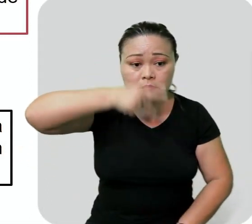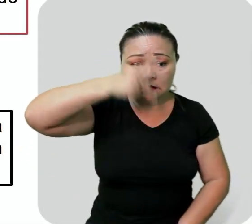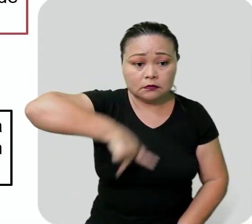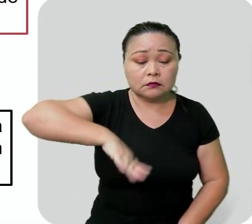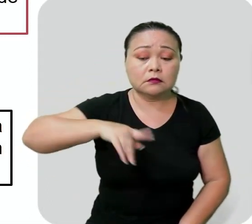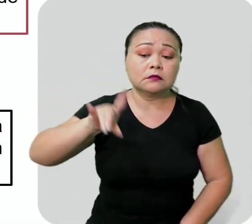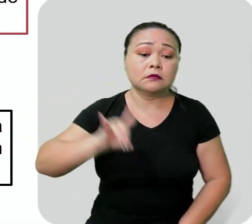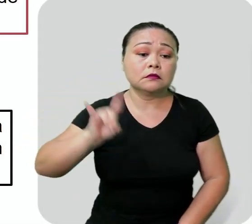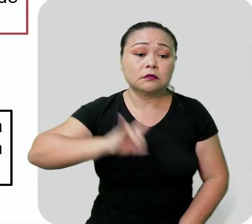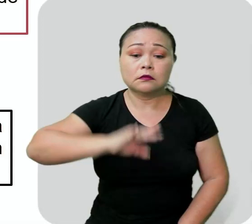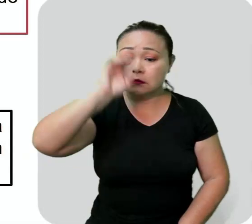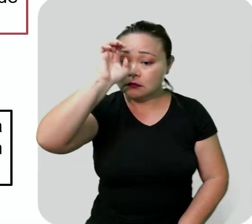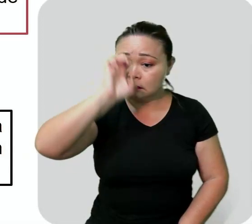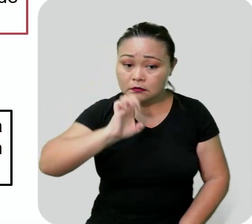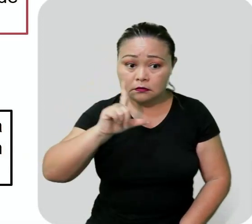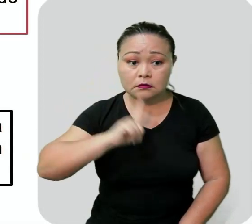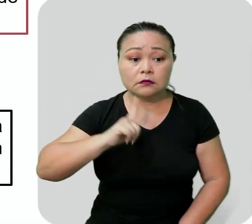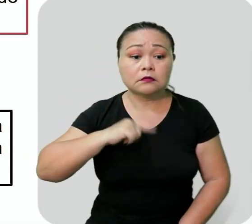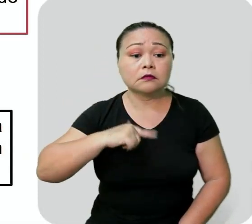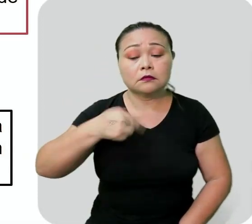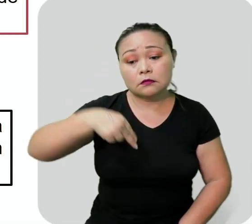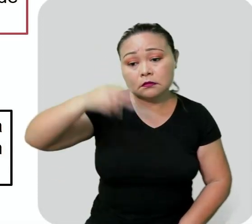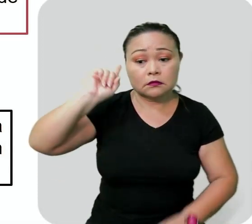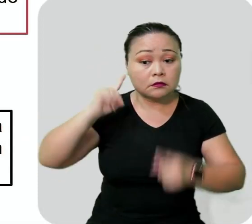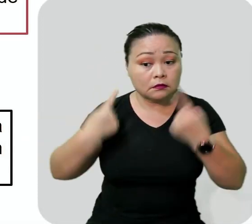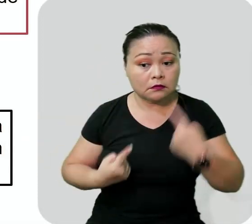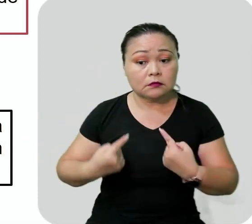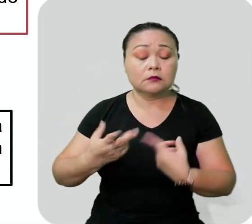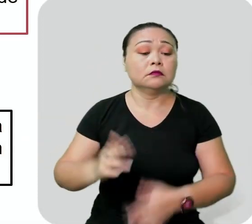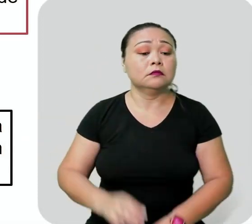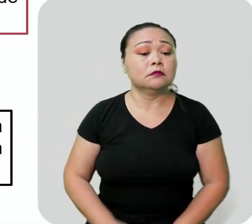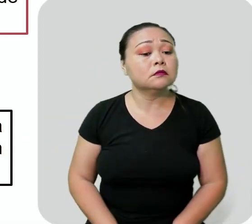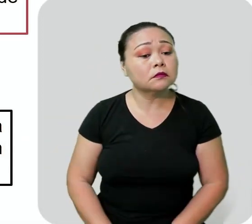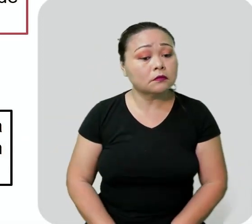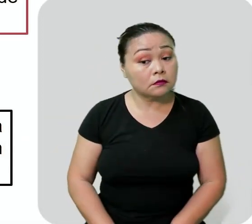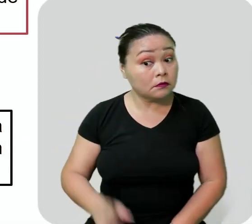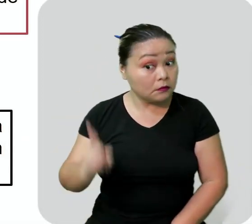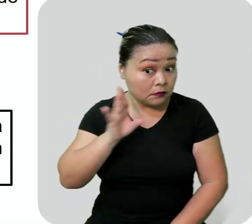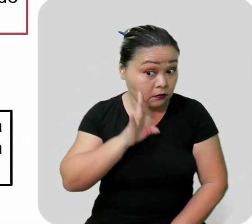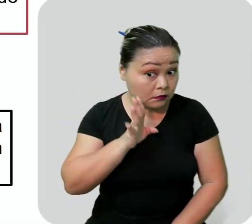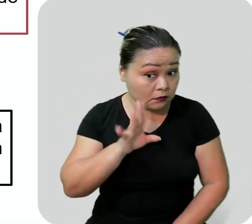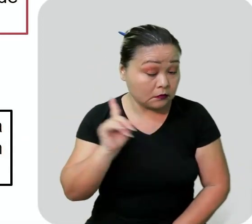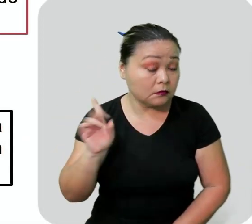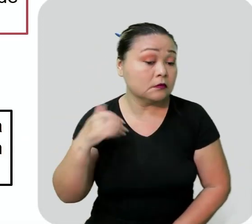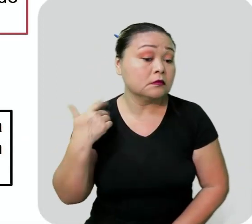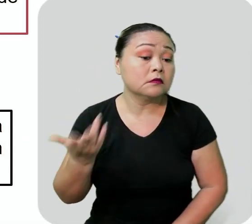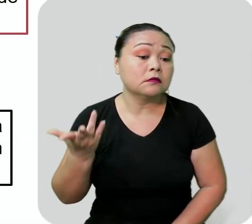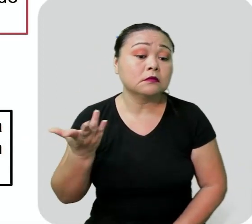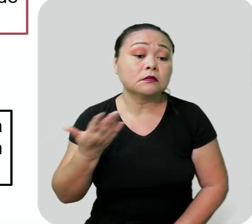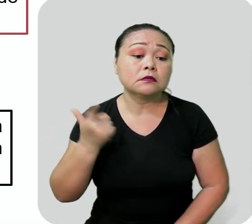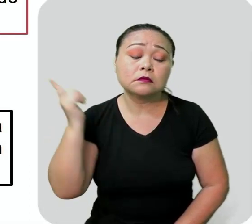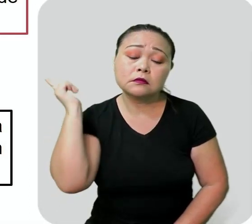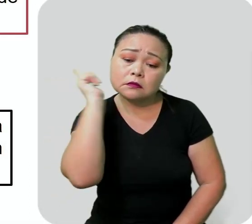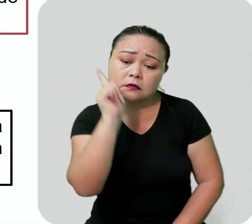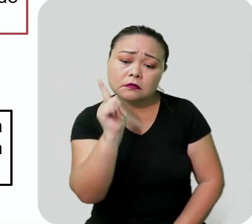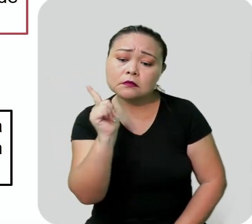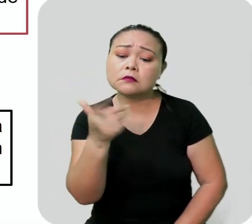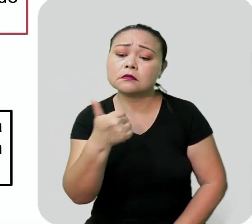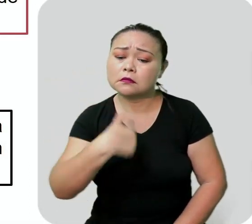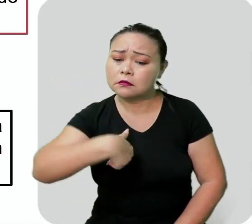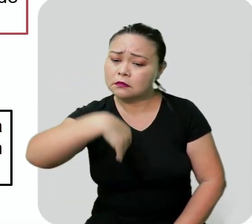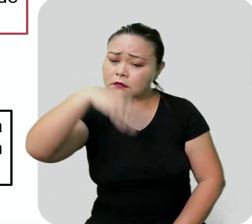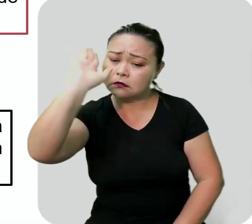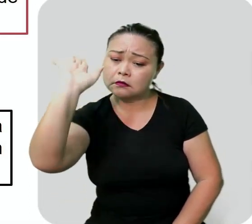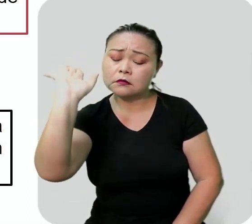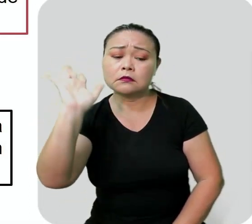Peru, a Bolívia, o Equador e o norte do Chile. Olha que bacana! Alcançou seu esplendor